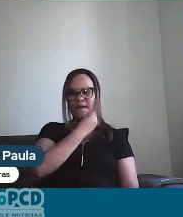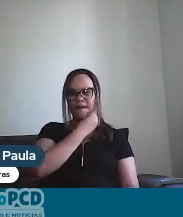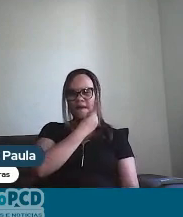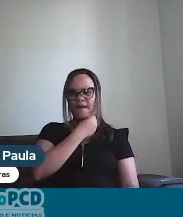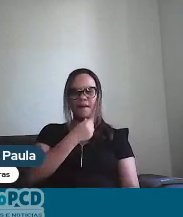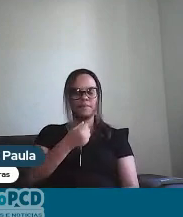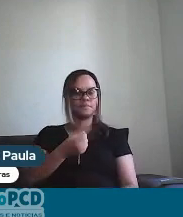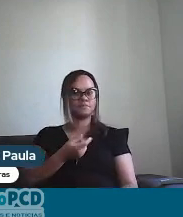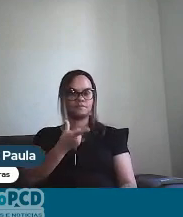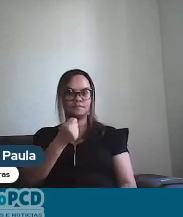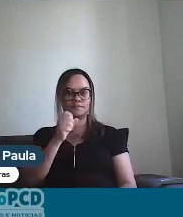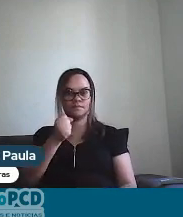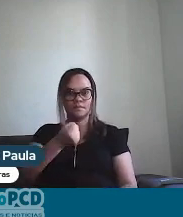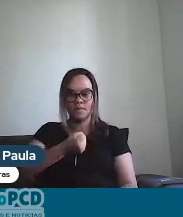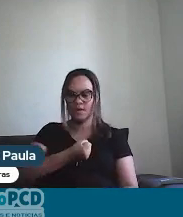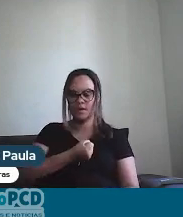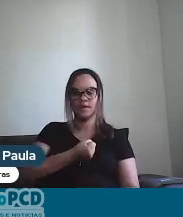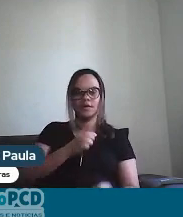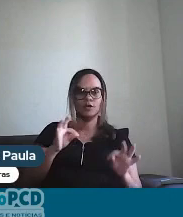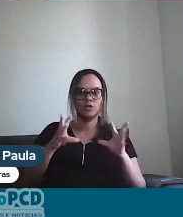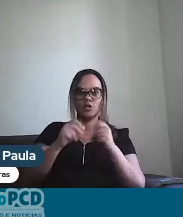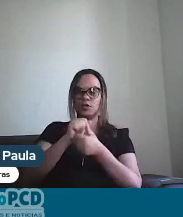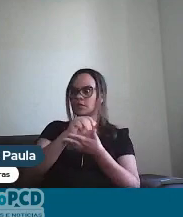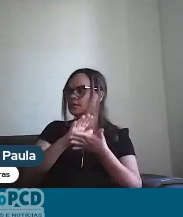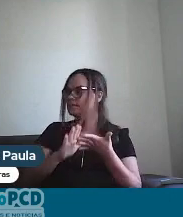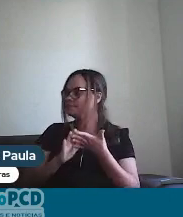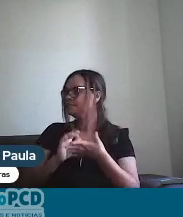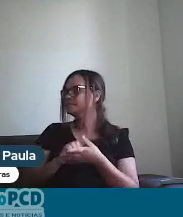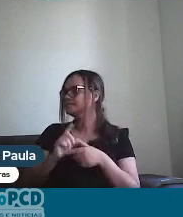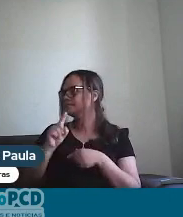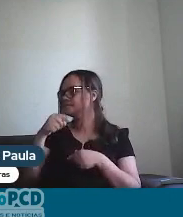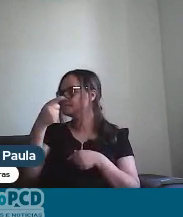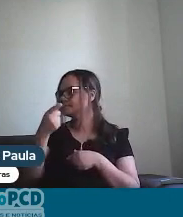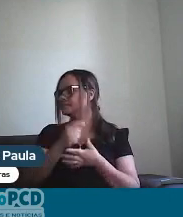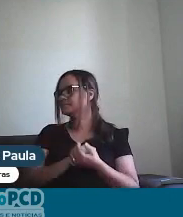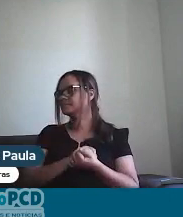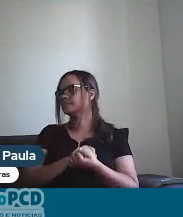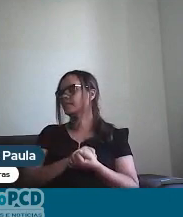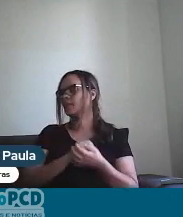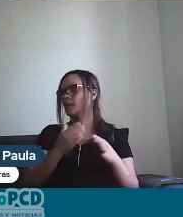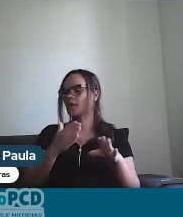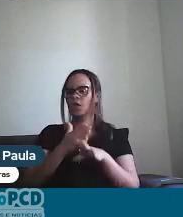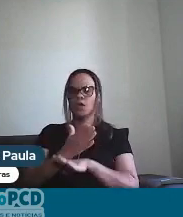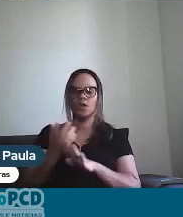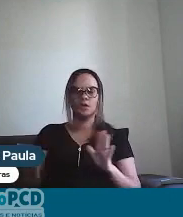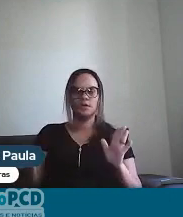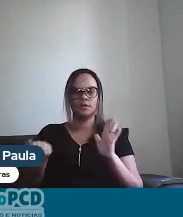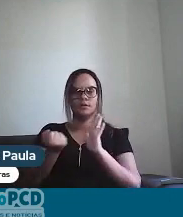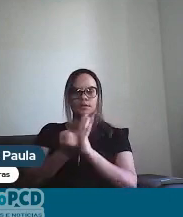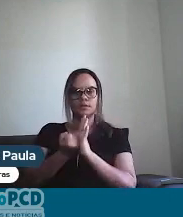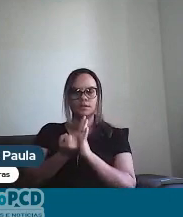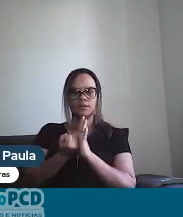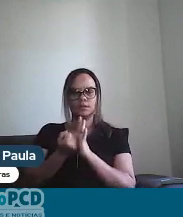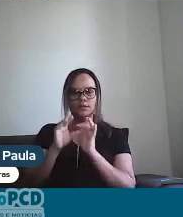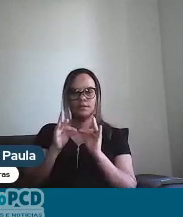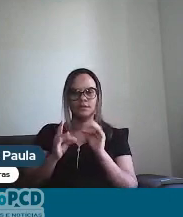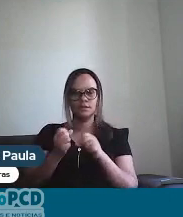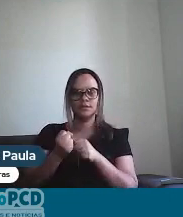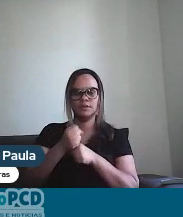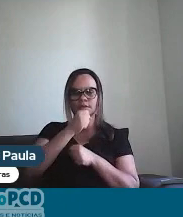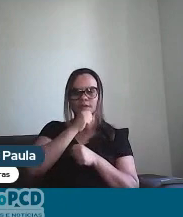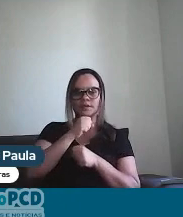pontuação plena, ali, 100 pontos em todas as atividades, depois vem uma parte de marcação sobre critérios lá antigos do